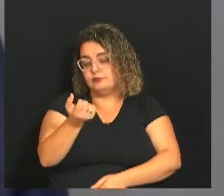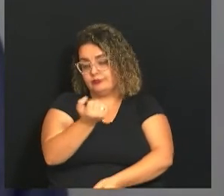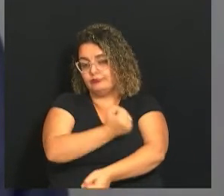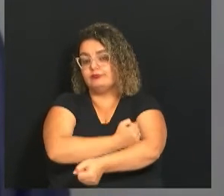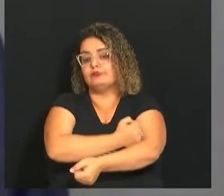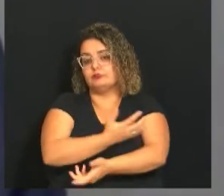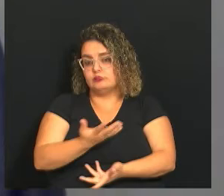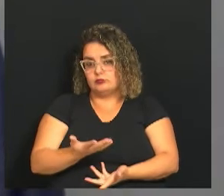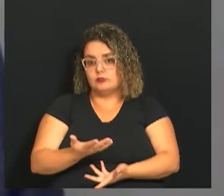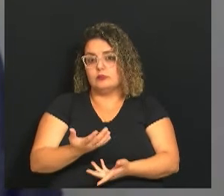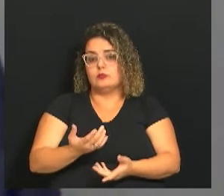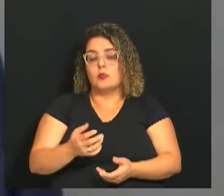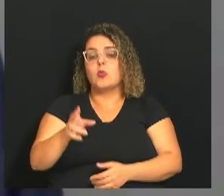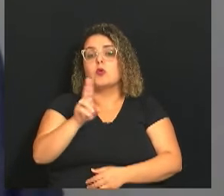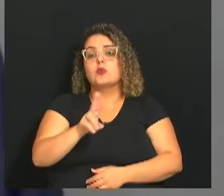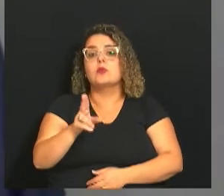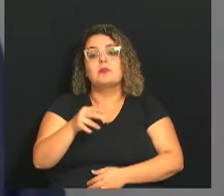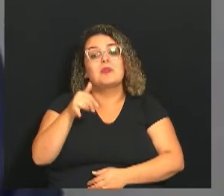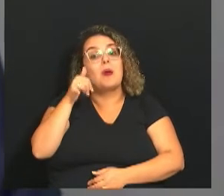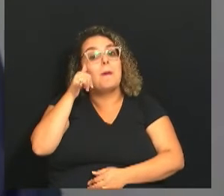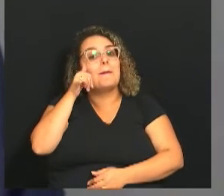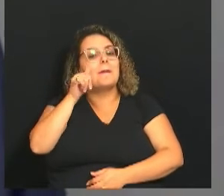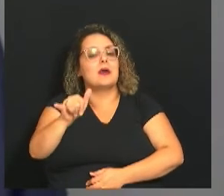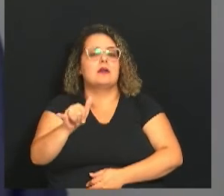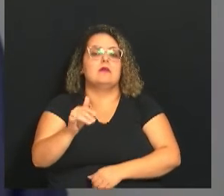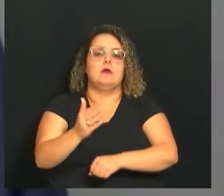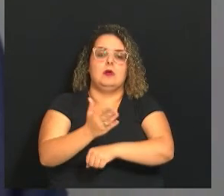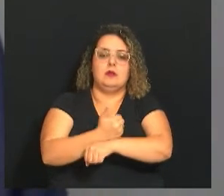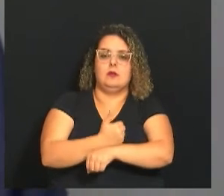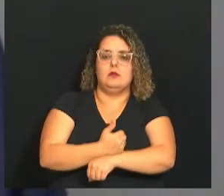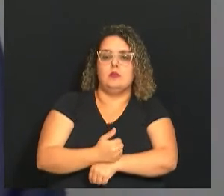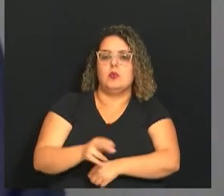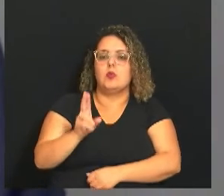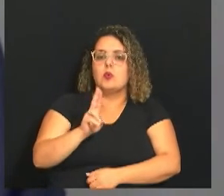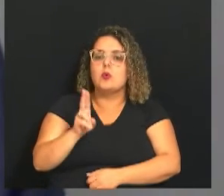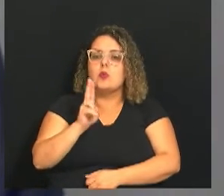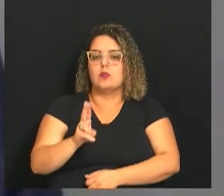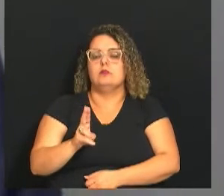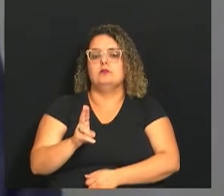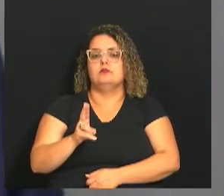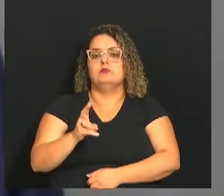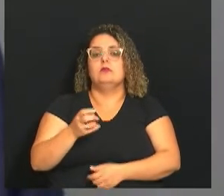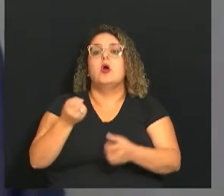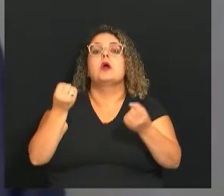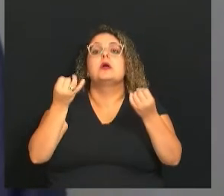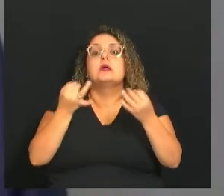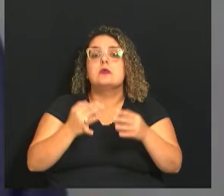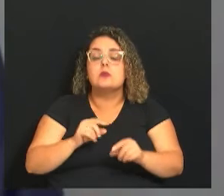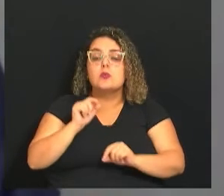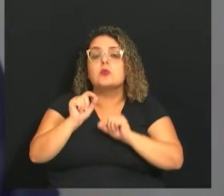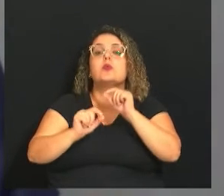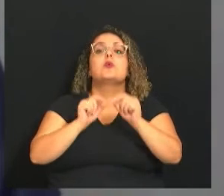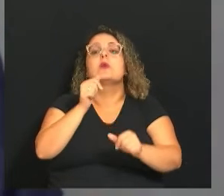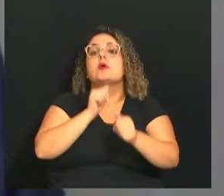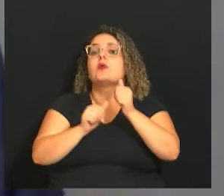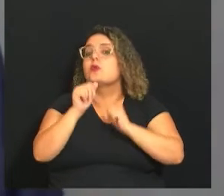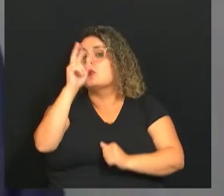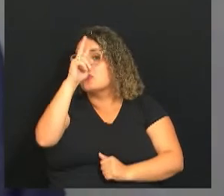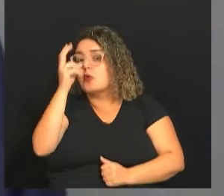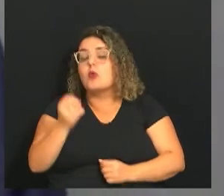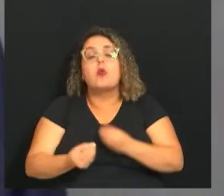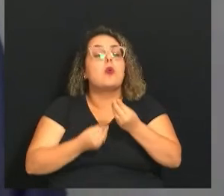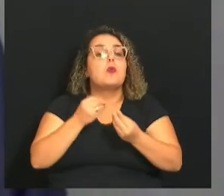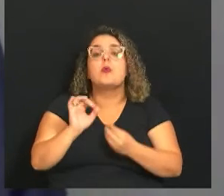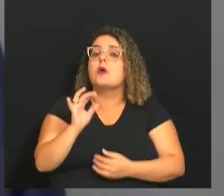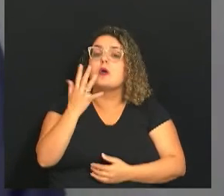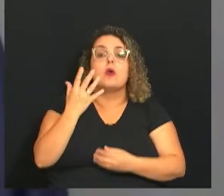do Estado na prevenção, em campanhas de prevenção, campanhas para explicar o que é o alcoolismo, como que ele surge, como que ele pode